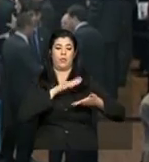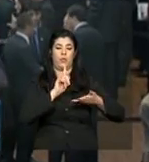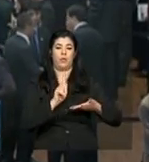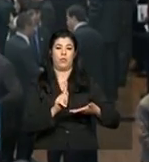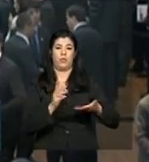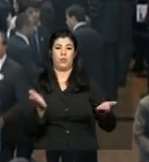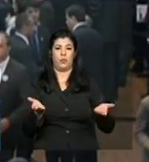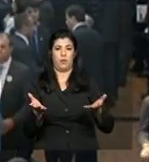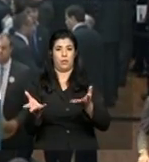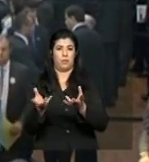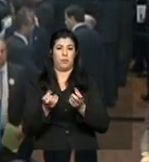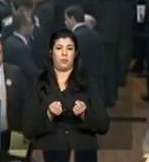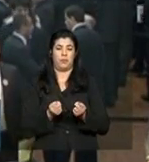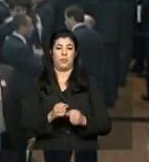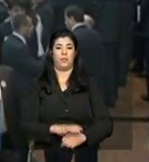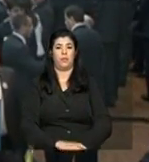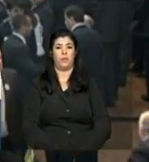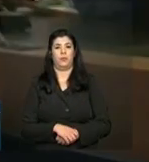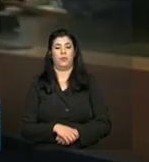senhores.